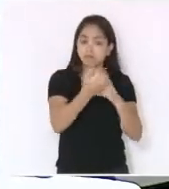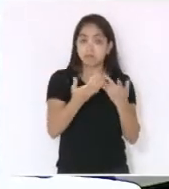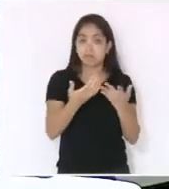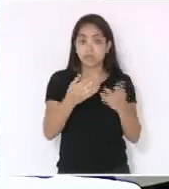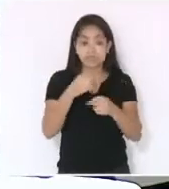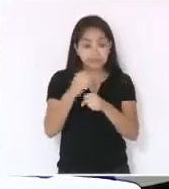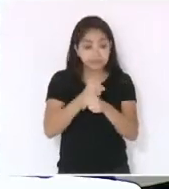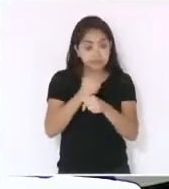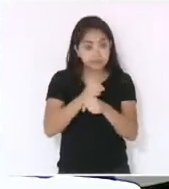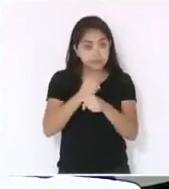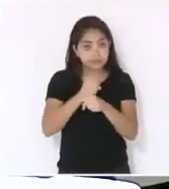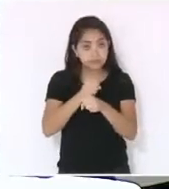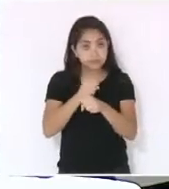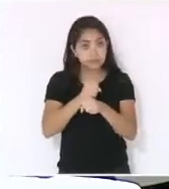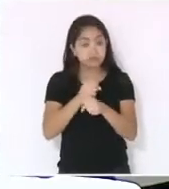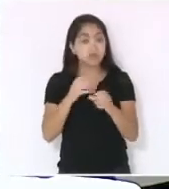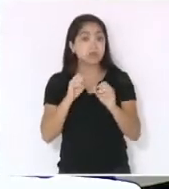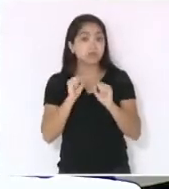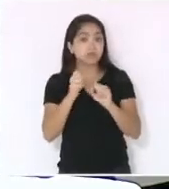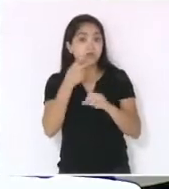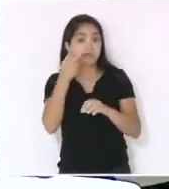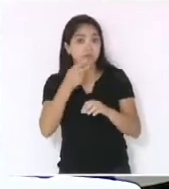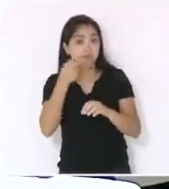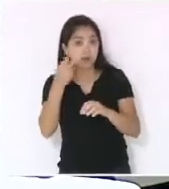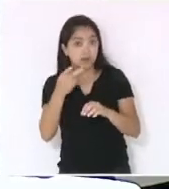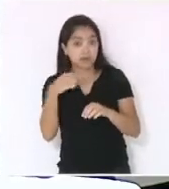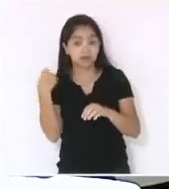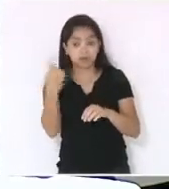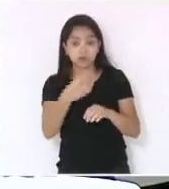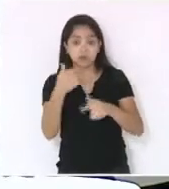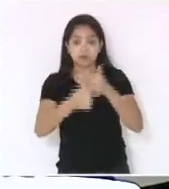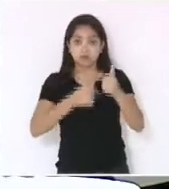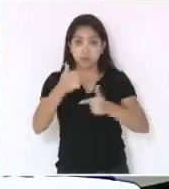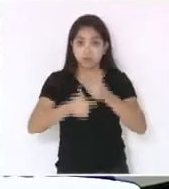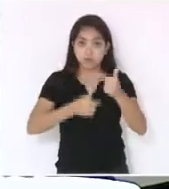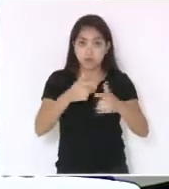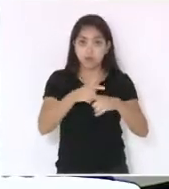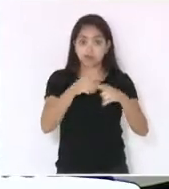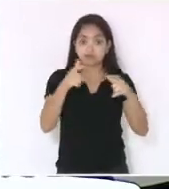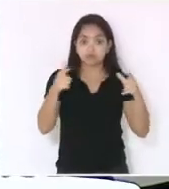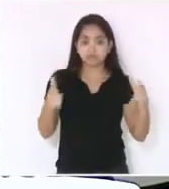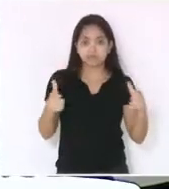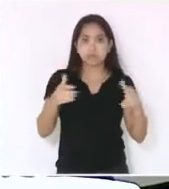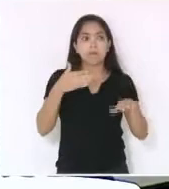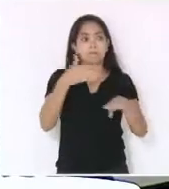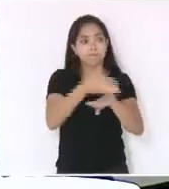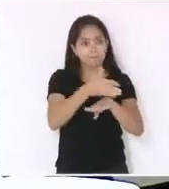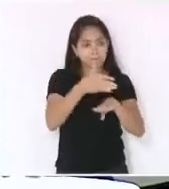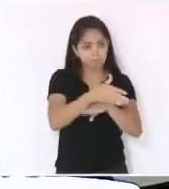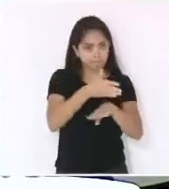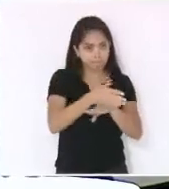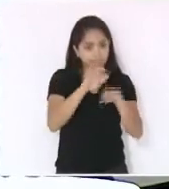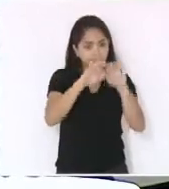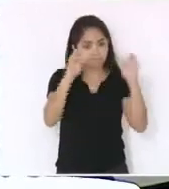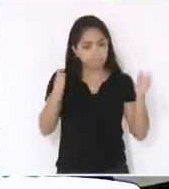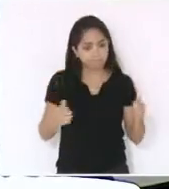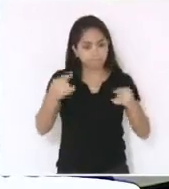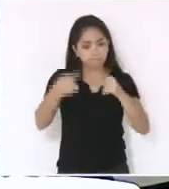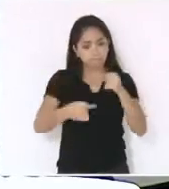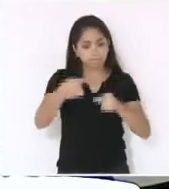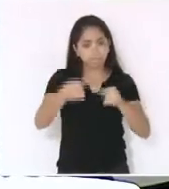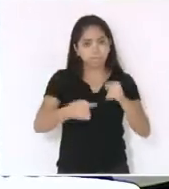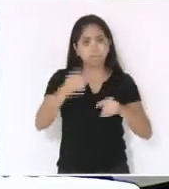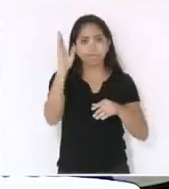anos todos, podemos dizer que nosso trabalho é bem extenso. Participamos de mesas e debates pelo